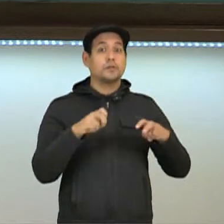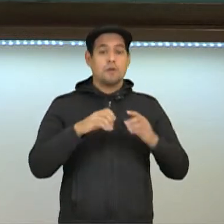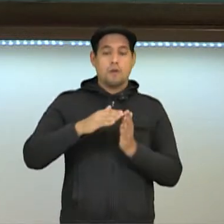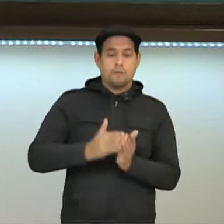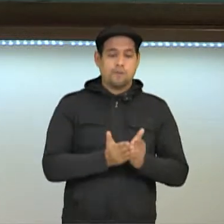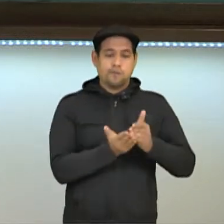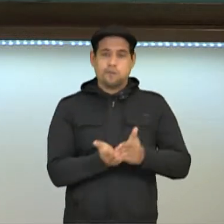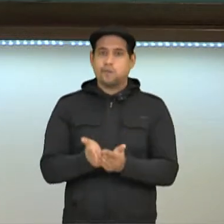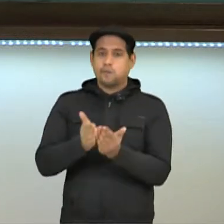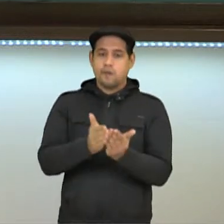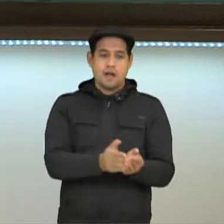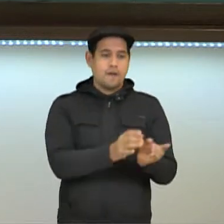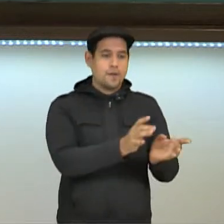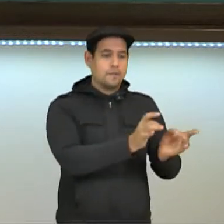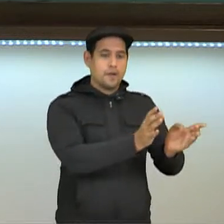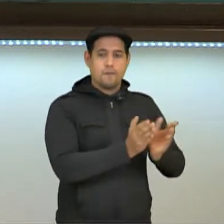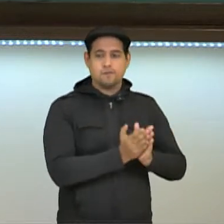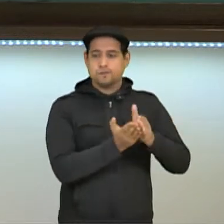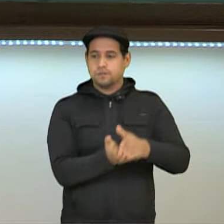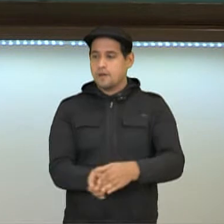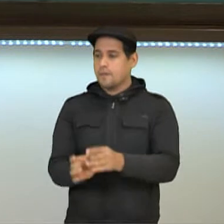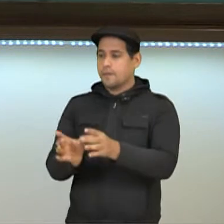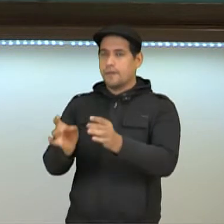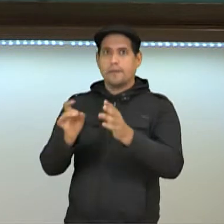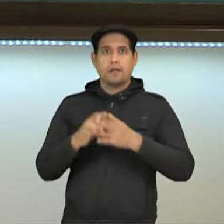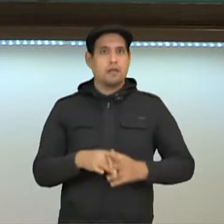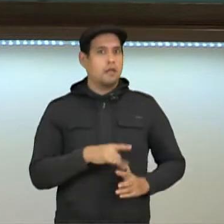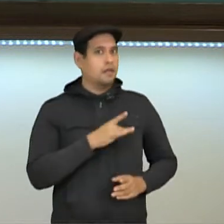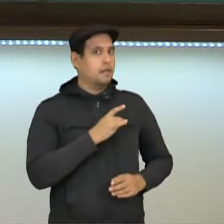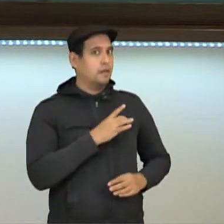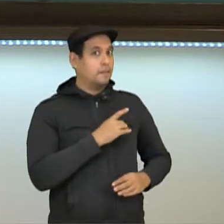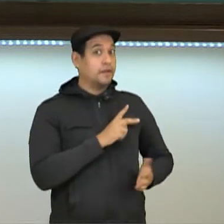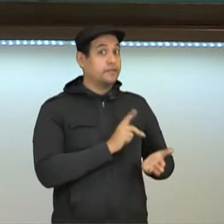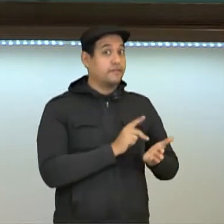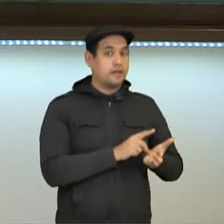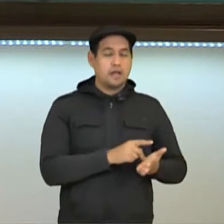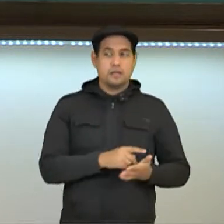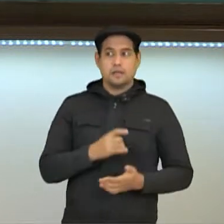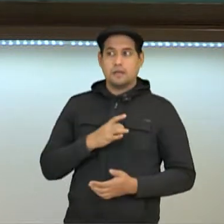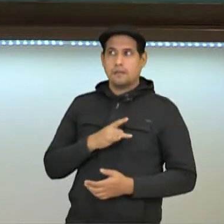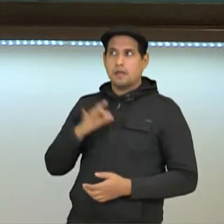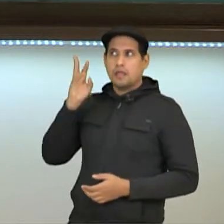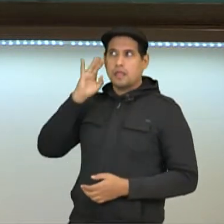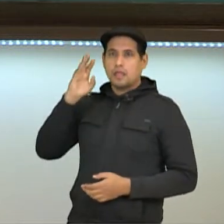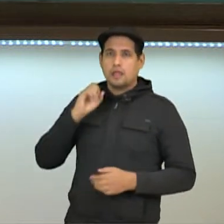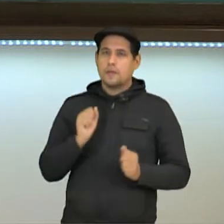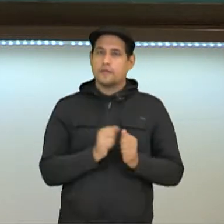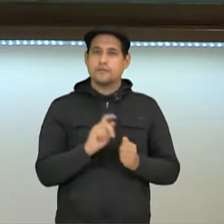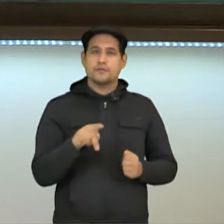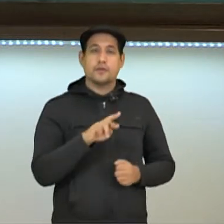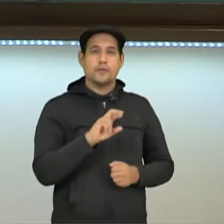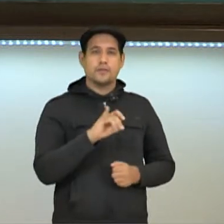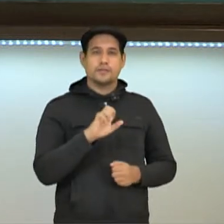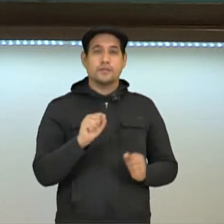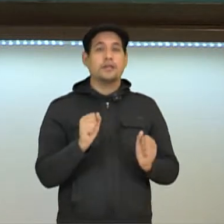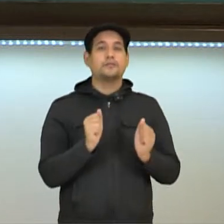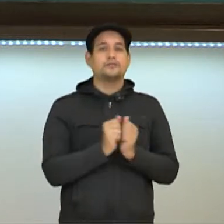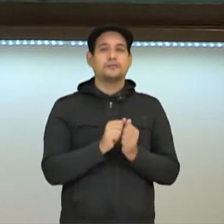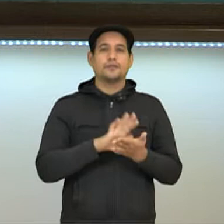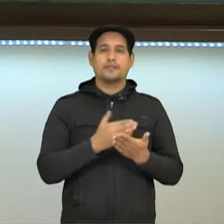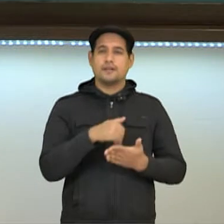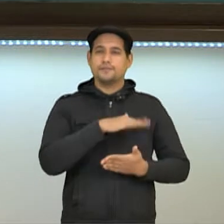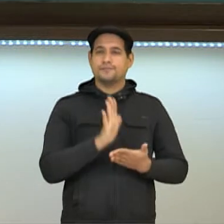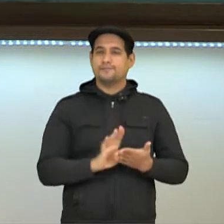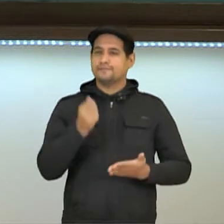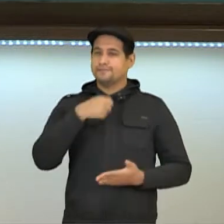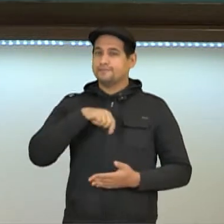navegação e comércio e enfrentando medos reais e imaginários. Comigo, professora Rosilda Menger e o nosso intérprete, o Kelvin.